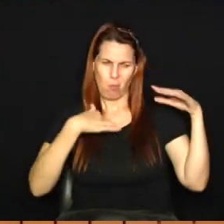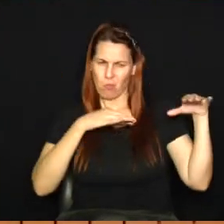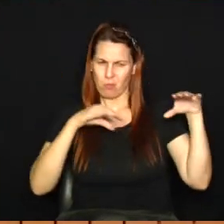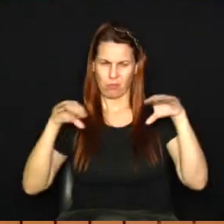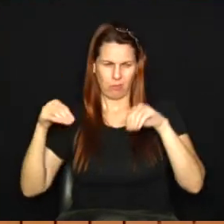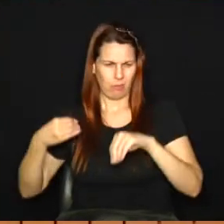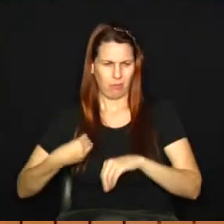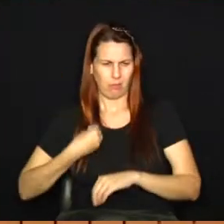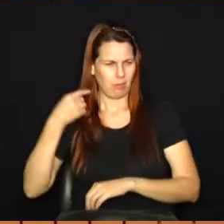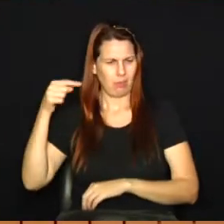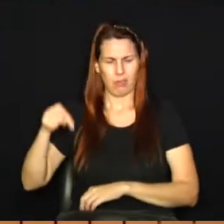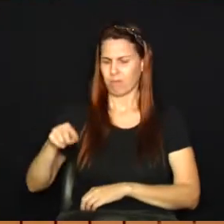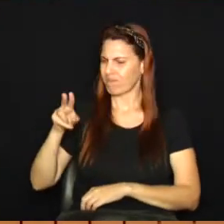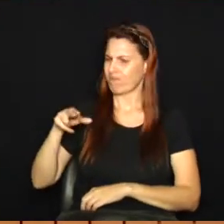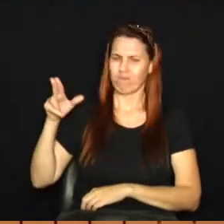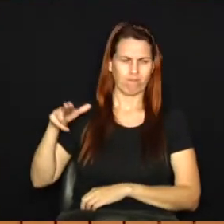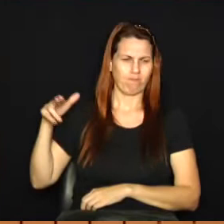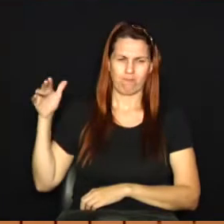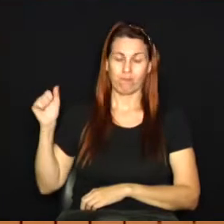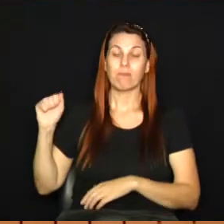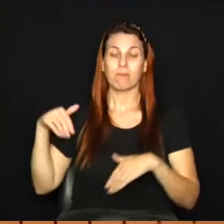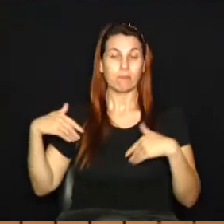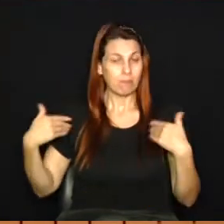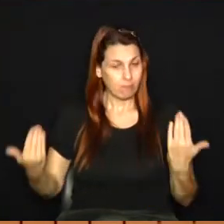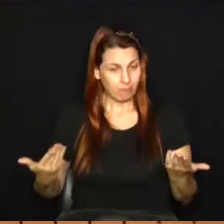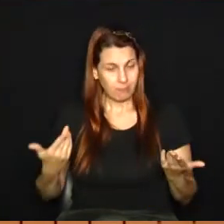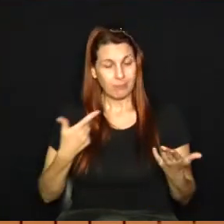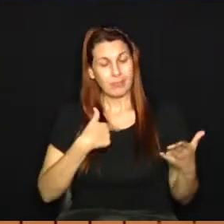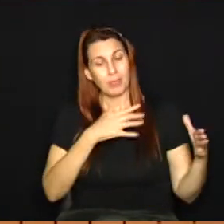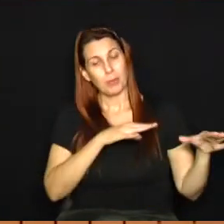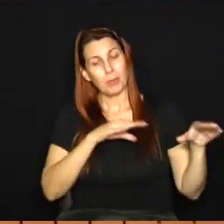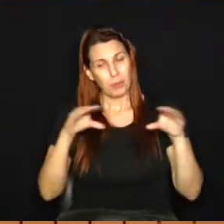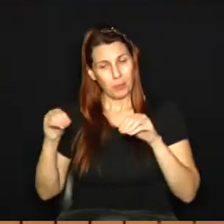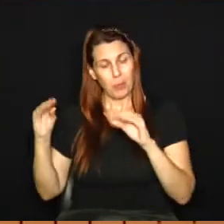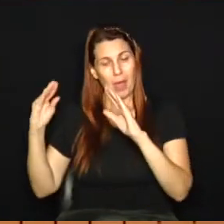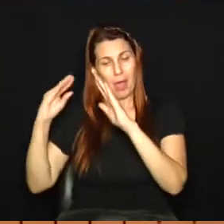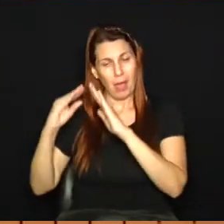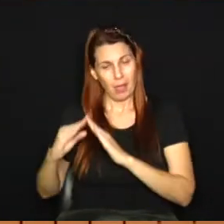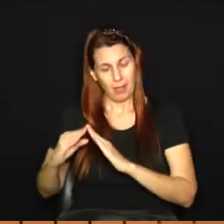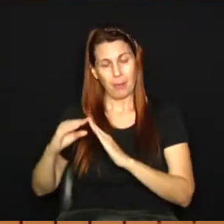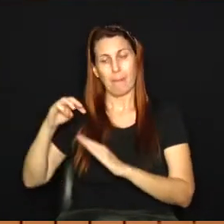né? E fui morar lá no Matão.